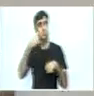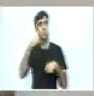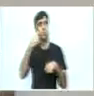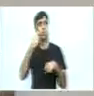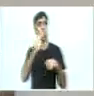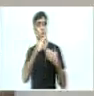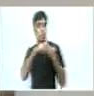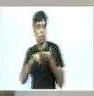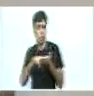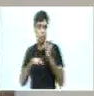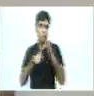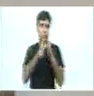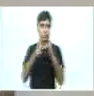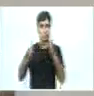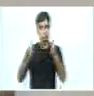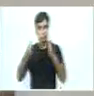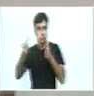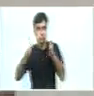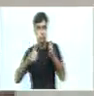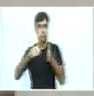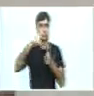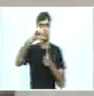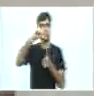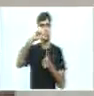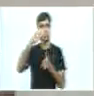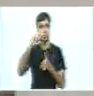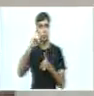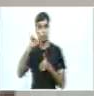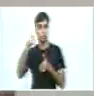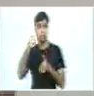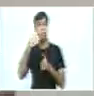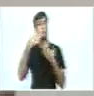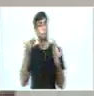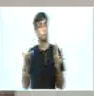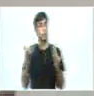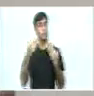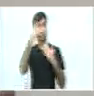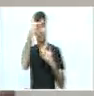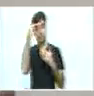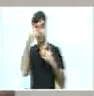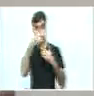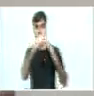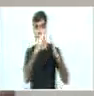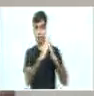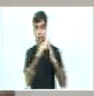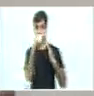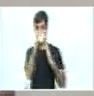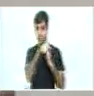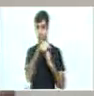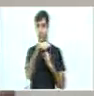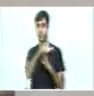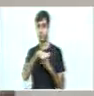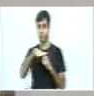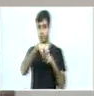dessa correspondência. Portanto, os moradores daquela comunidade,